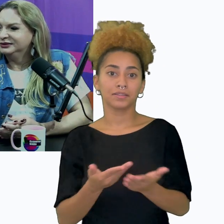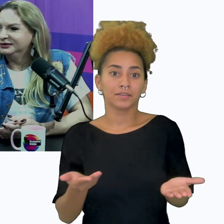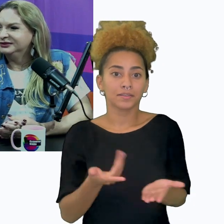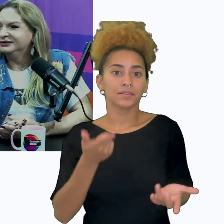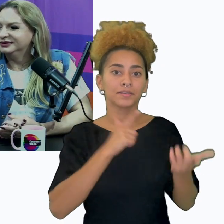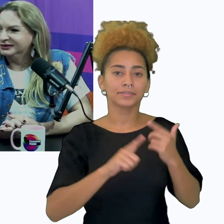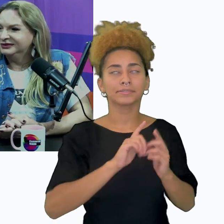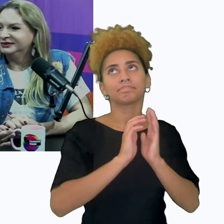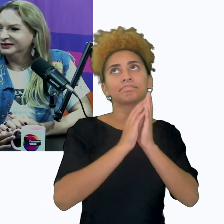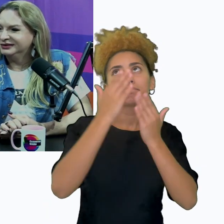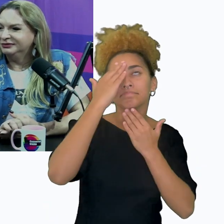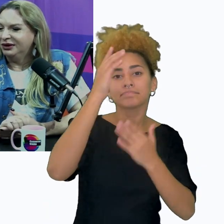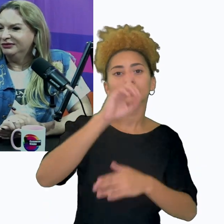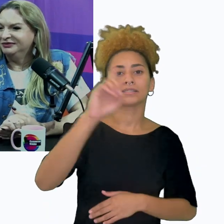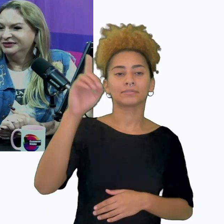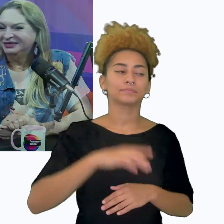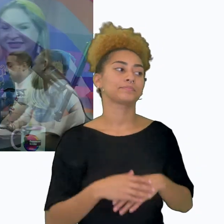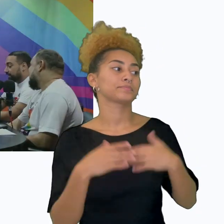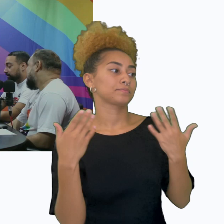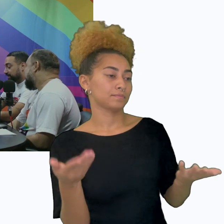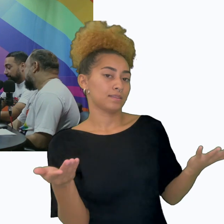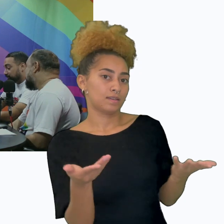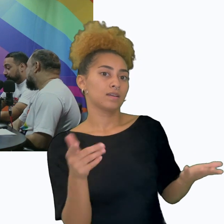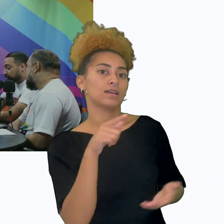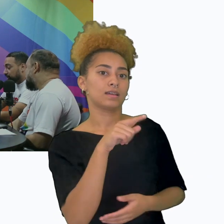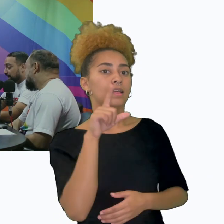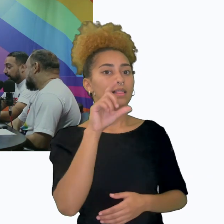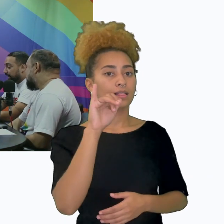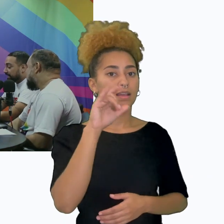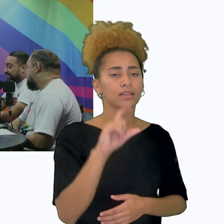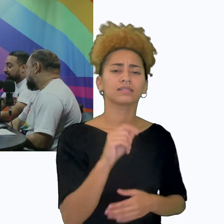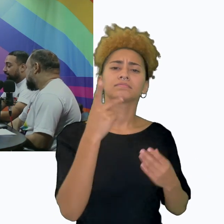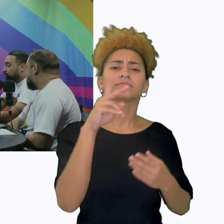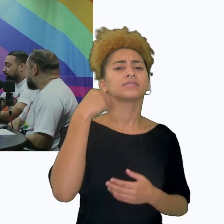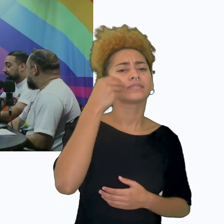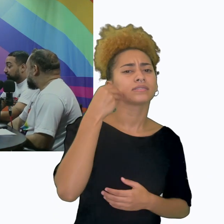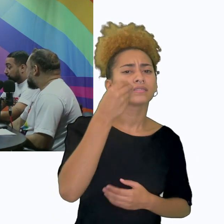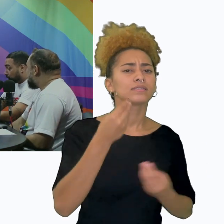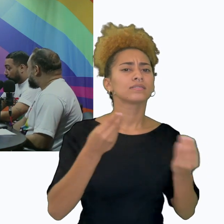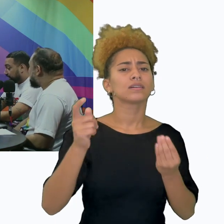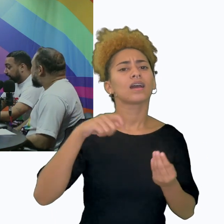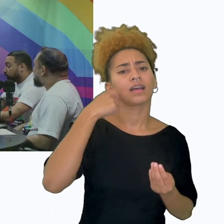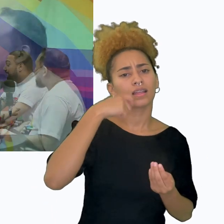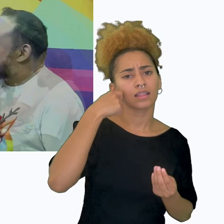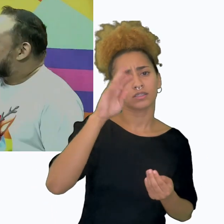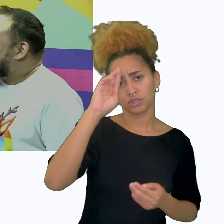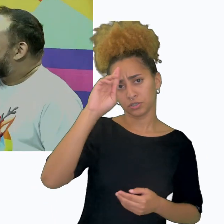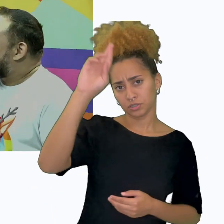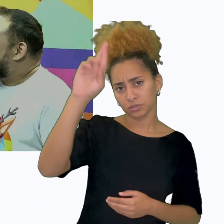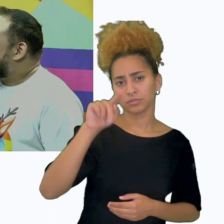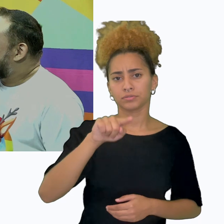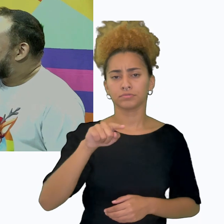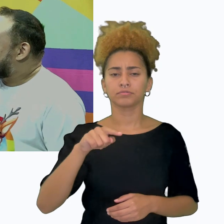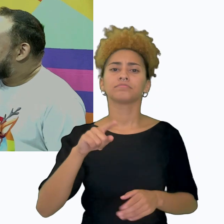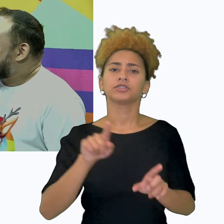deu tudo certo, Lena Oxa. Graças a Deus. Aí, Laila, eu queria saber de ti em relação à tua trajetória, né, como atriz e